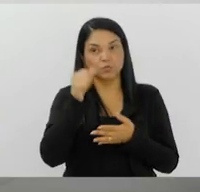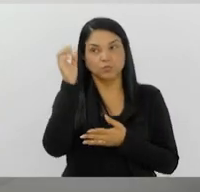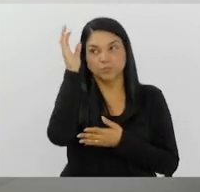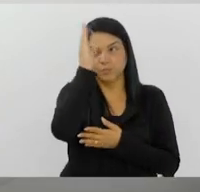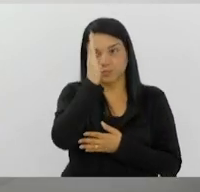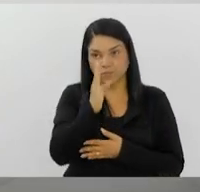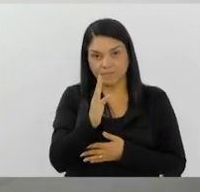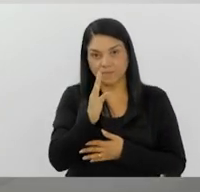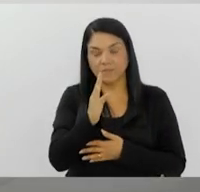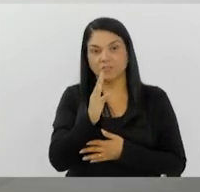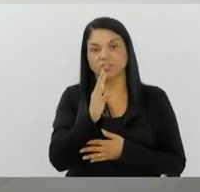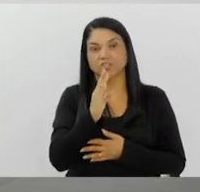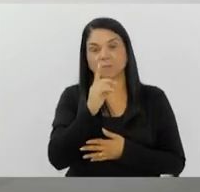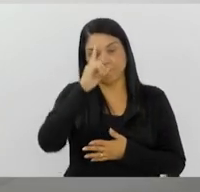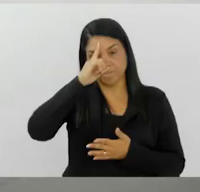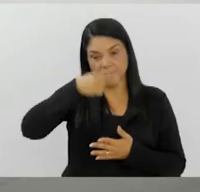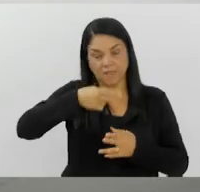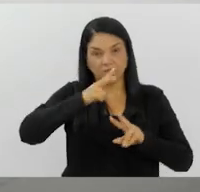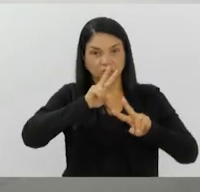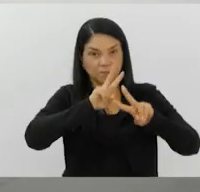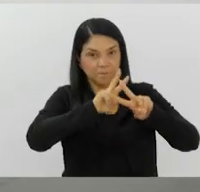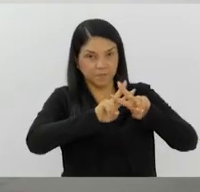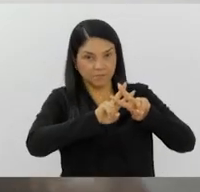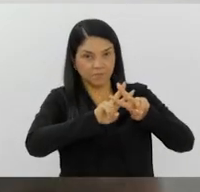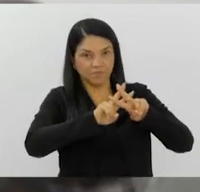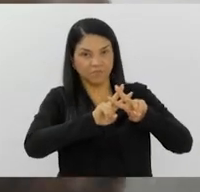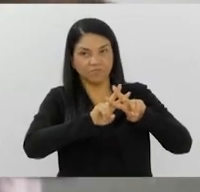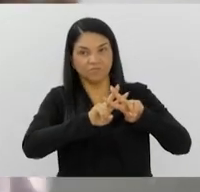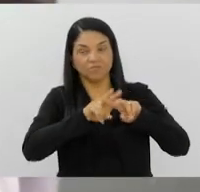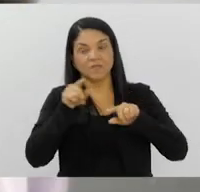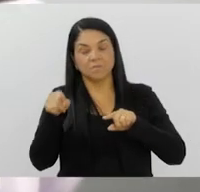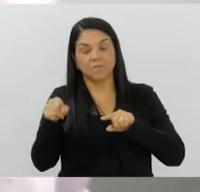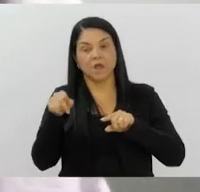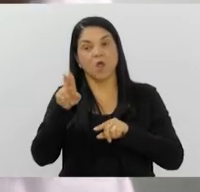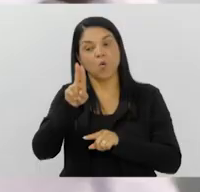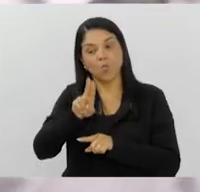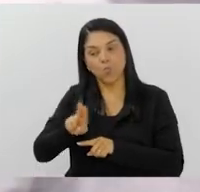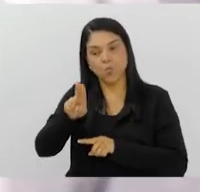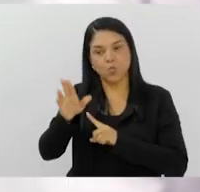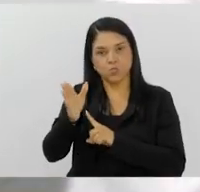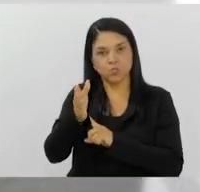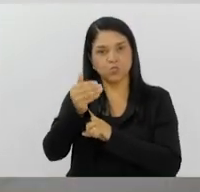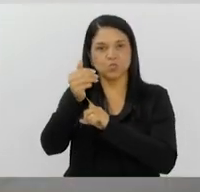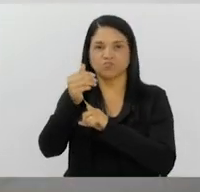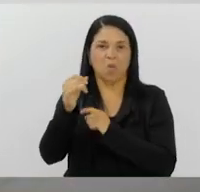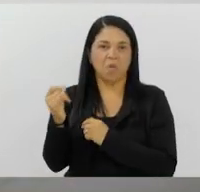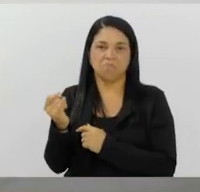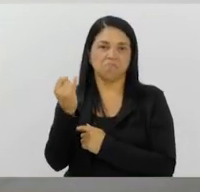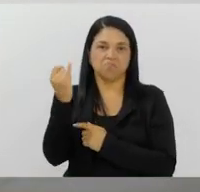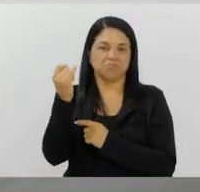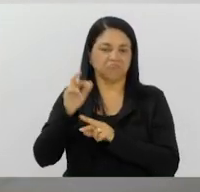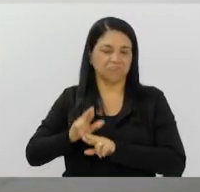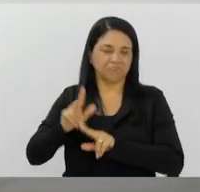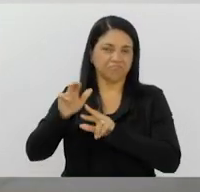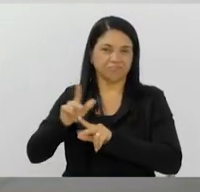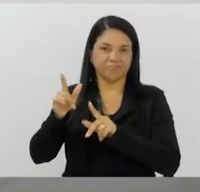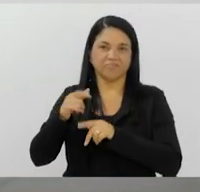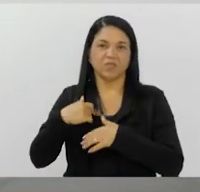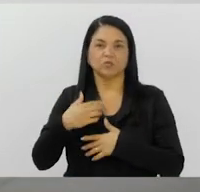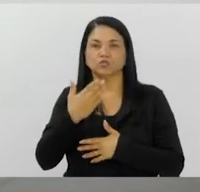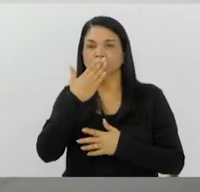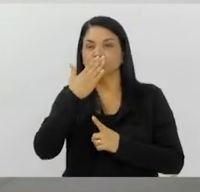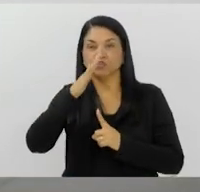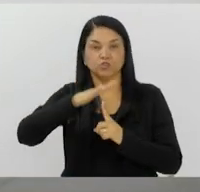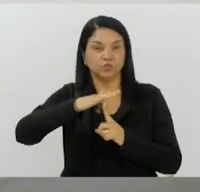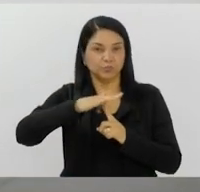mandados de prisão então para fins de emprego dessa ferramenta não é tão relevante o tipo penal mas